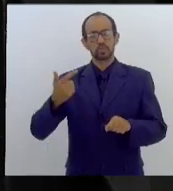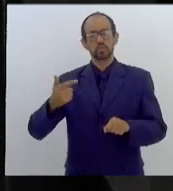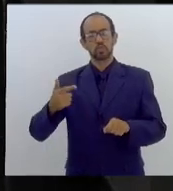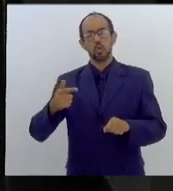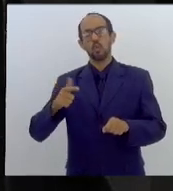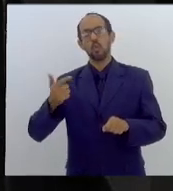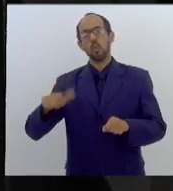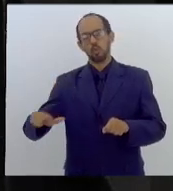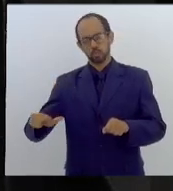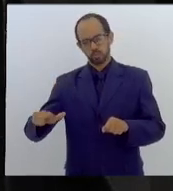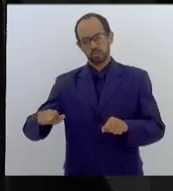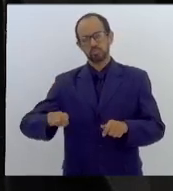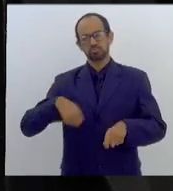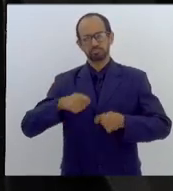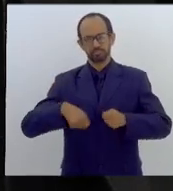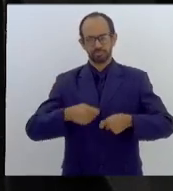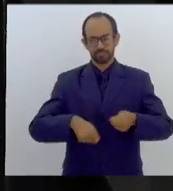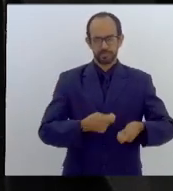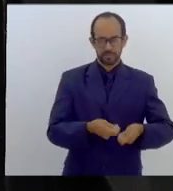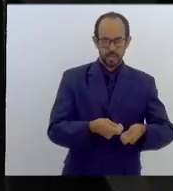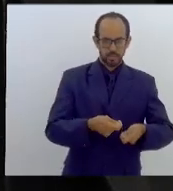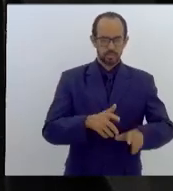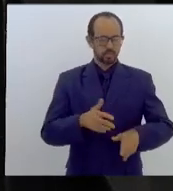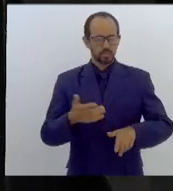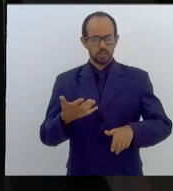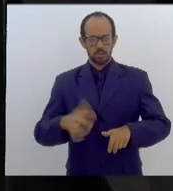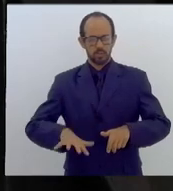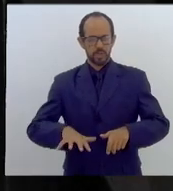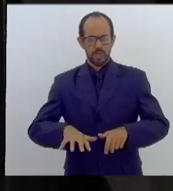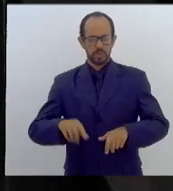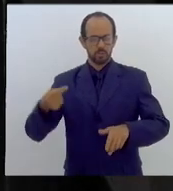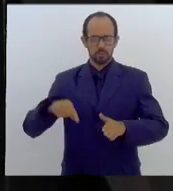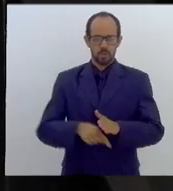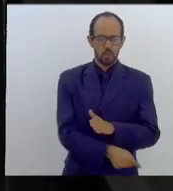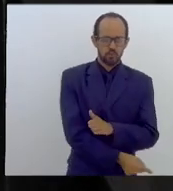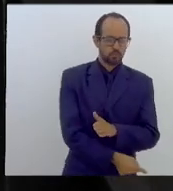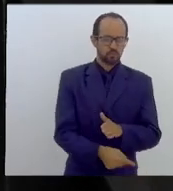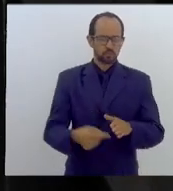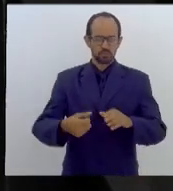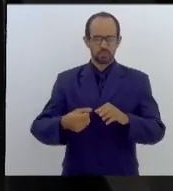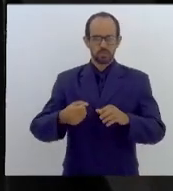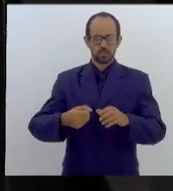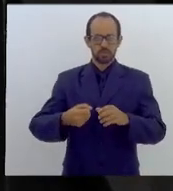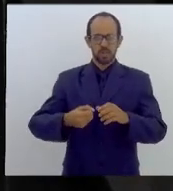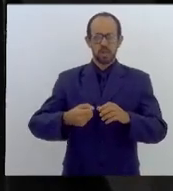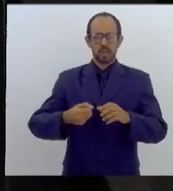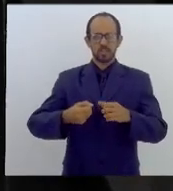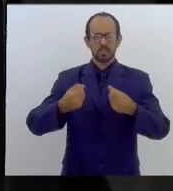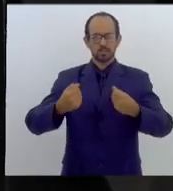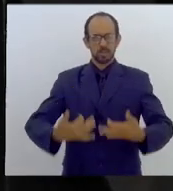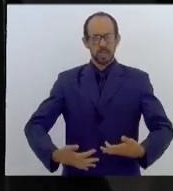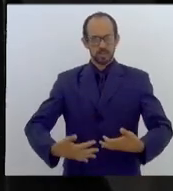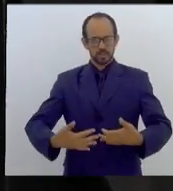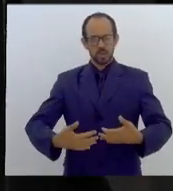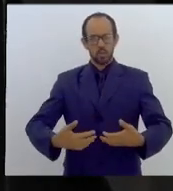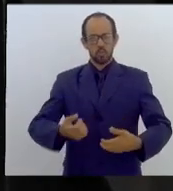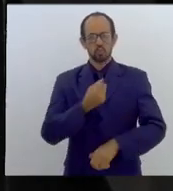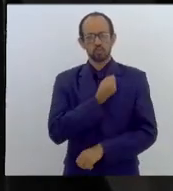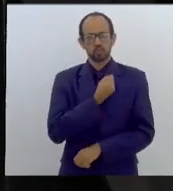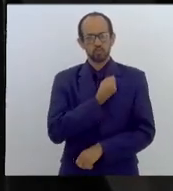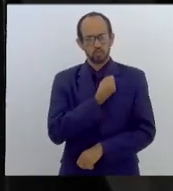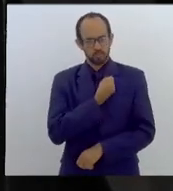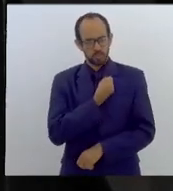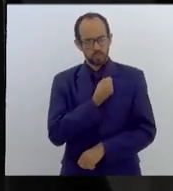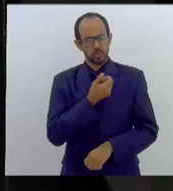é? Eu quero não entrar tanto hoje na discussão de caráter numérico que fiz em detalhes na última